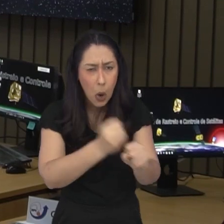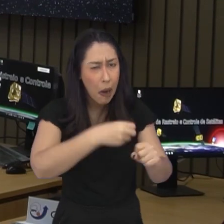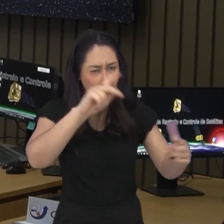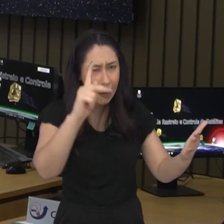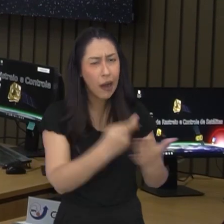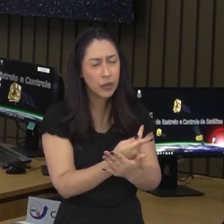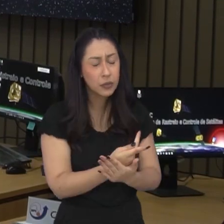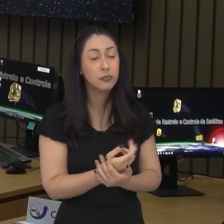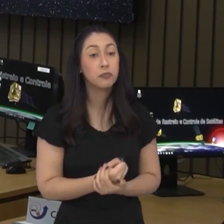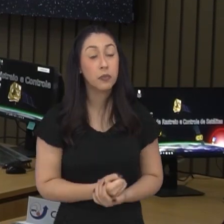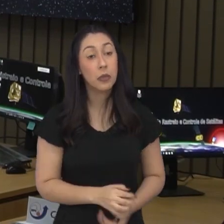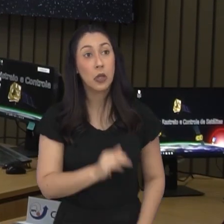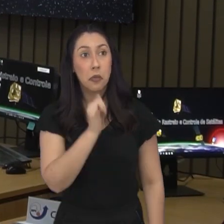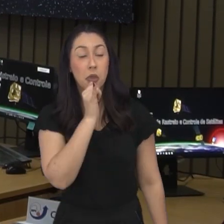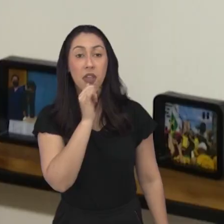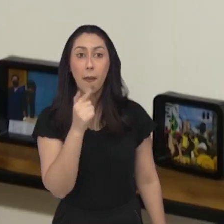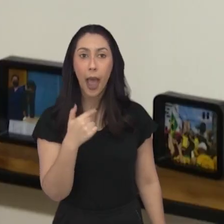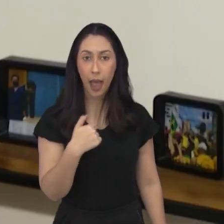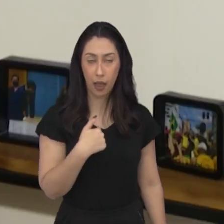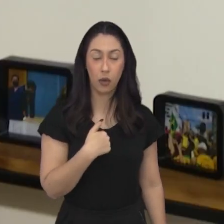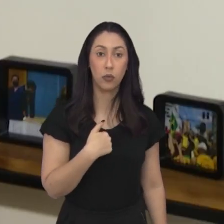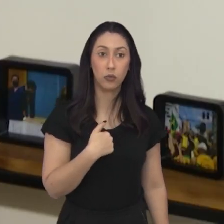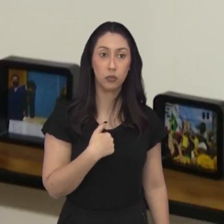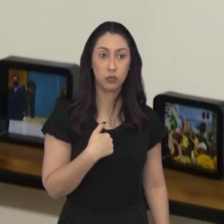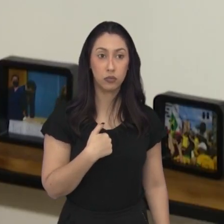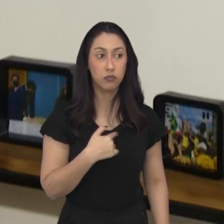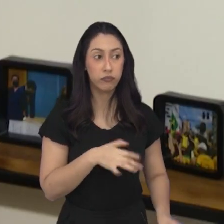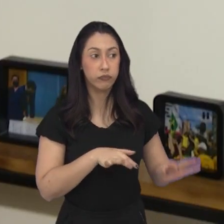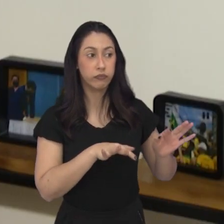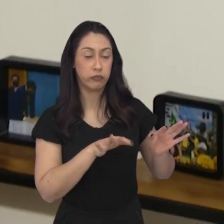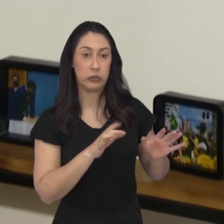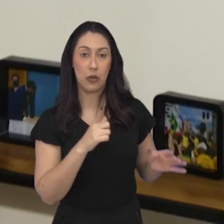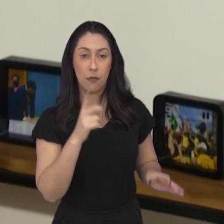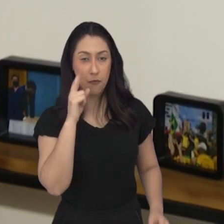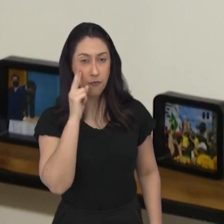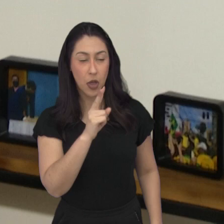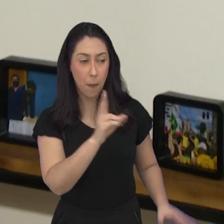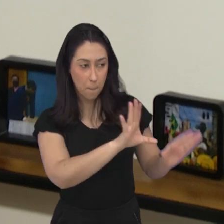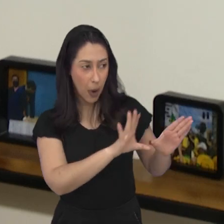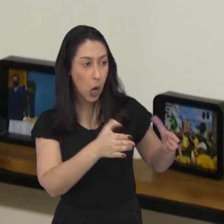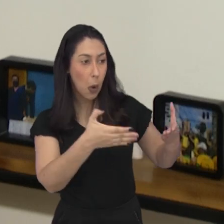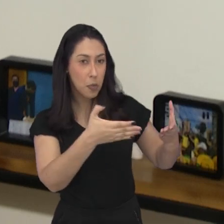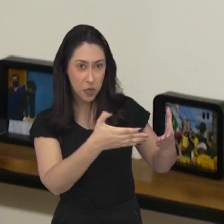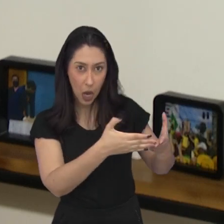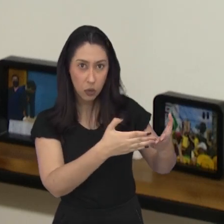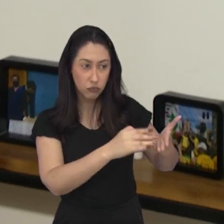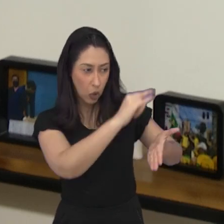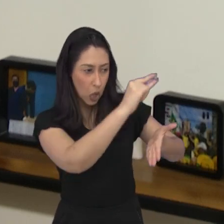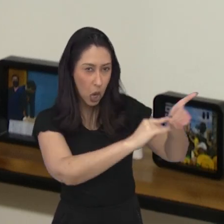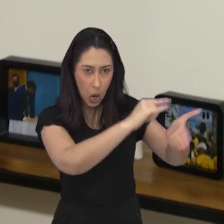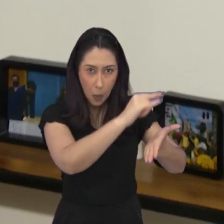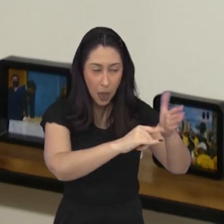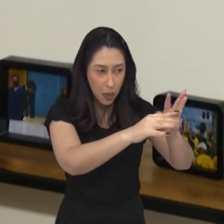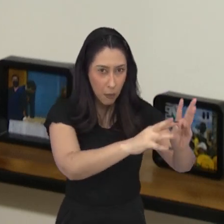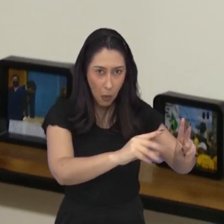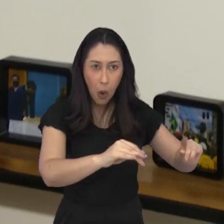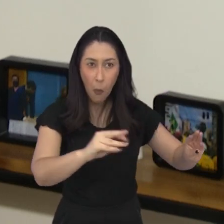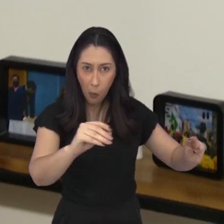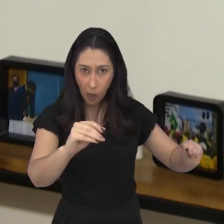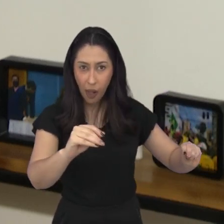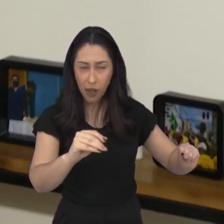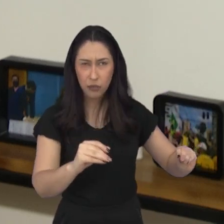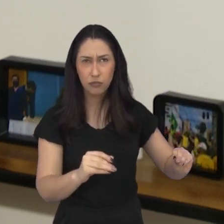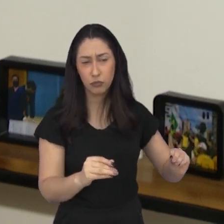de loteamentos irregulares. Eu coordenei, por exemplo, a Comissão de Regularização Fundiária de Estudos aqui na